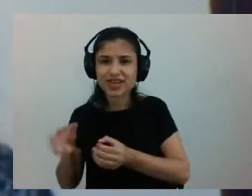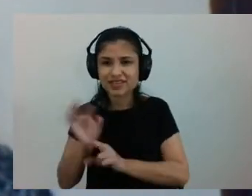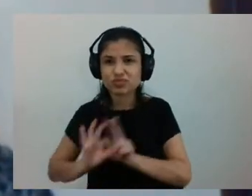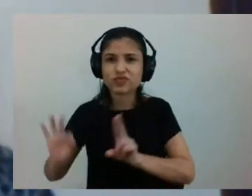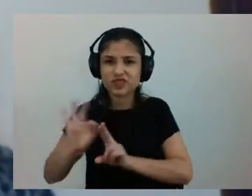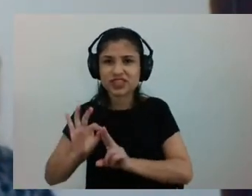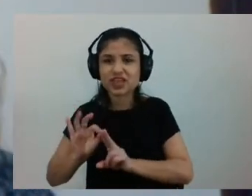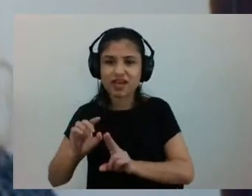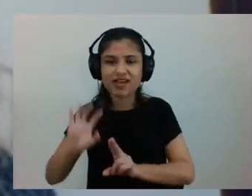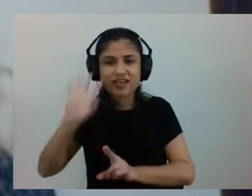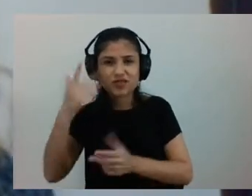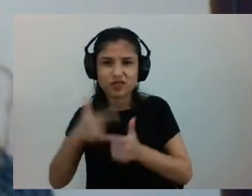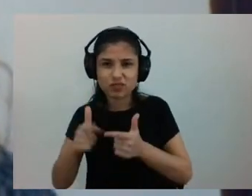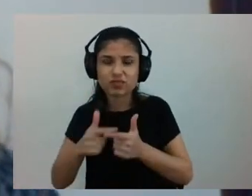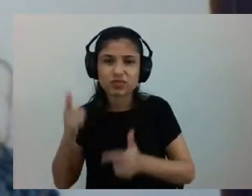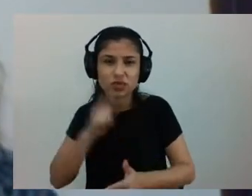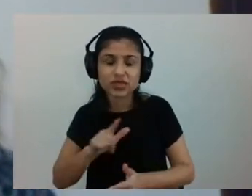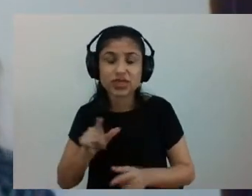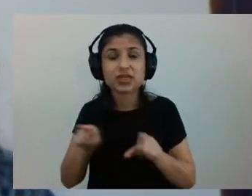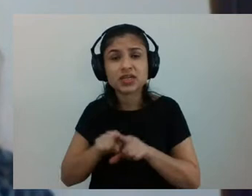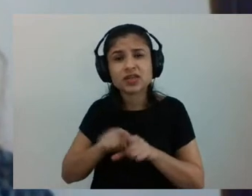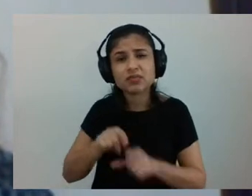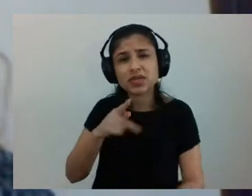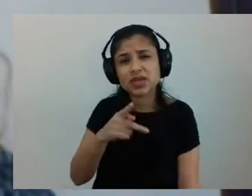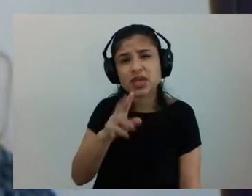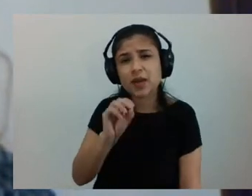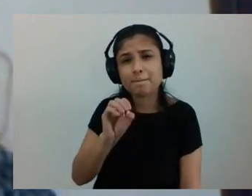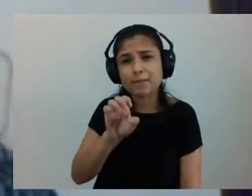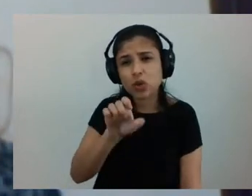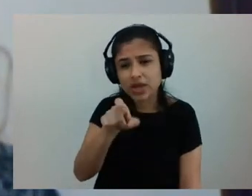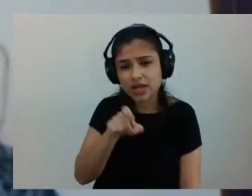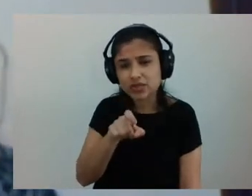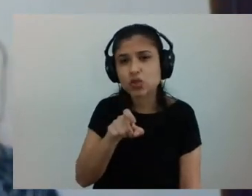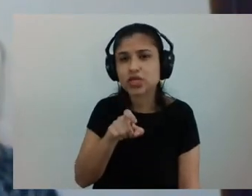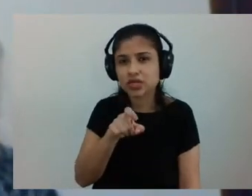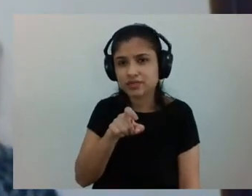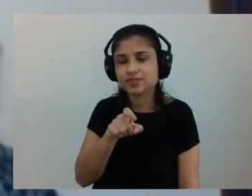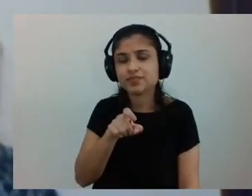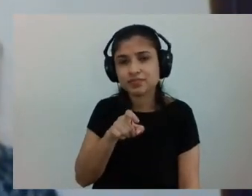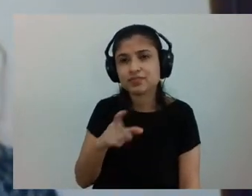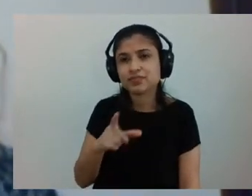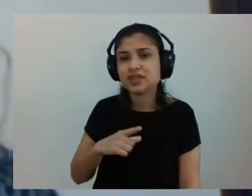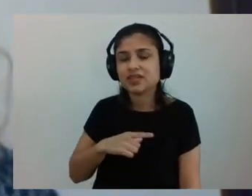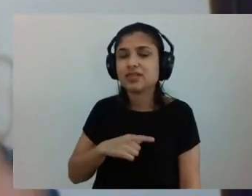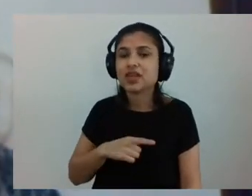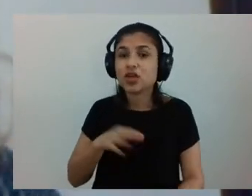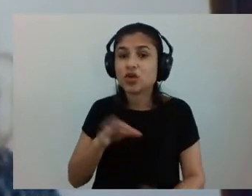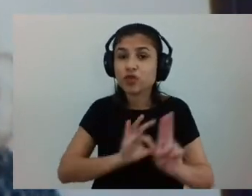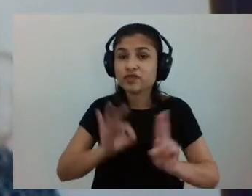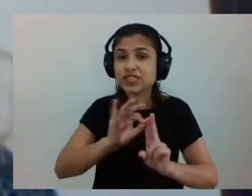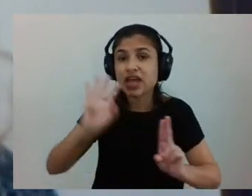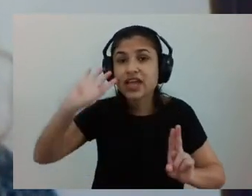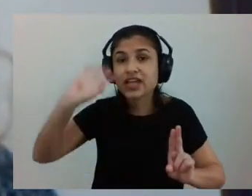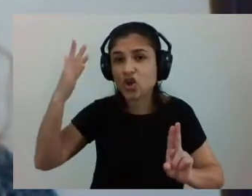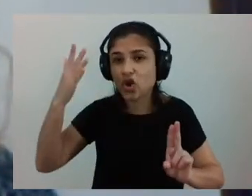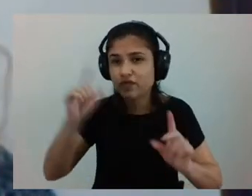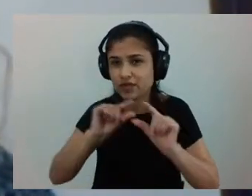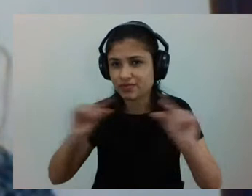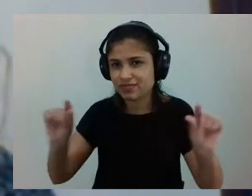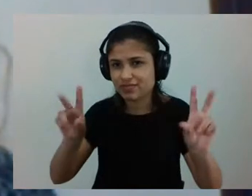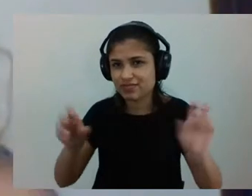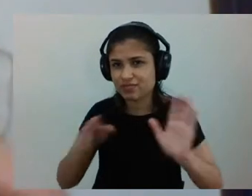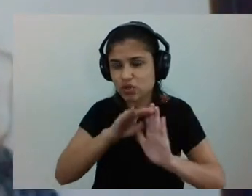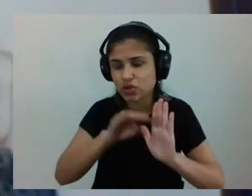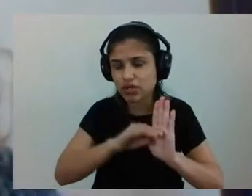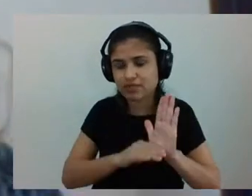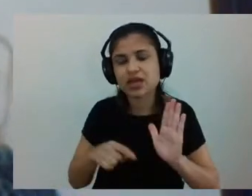proposto também pela Pró-Reitoria de Extensão, o UFSCar Resolve, né? Nós entendemos aí que a graduação, né,